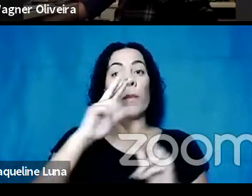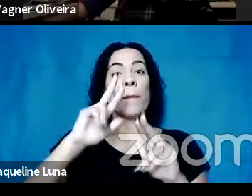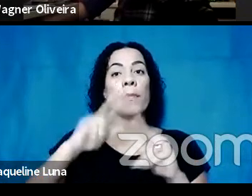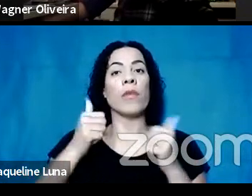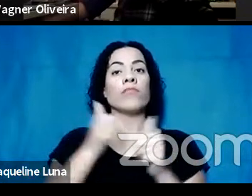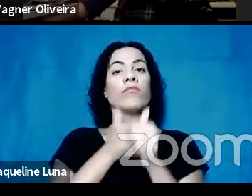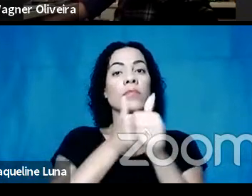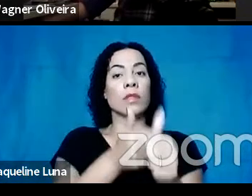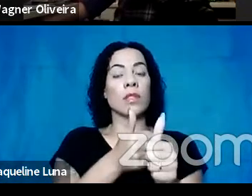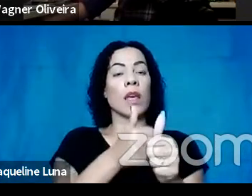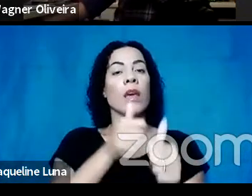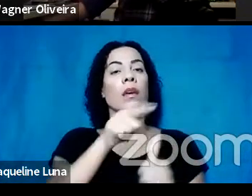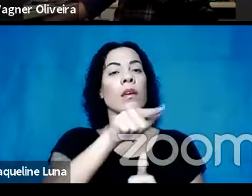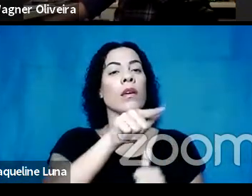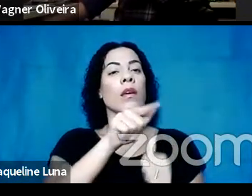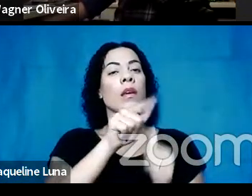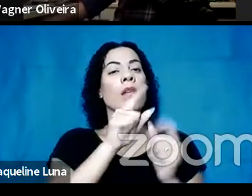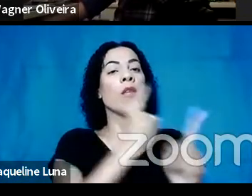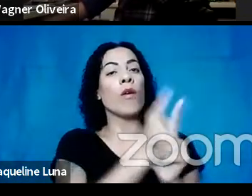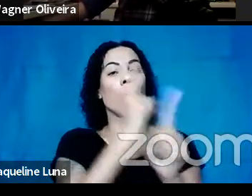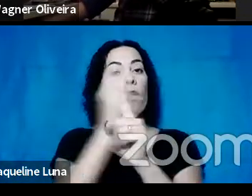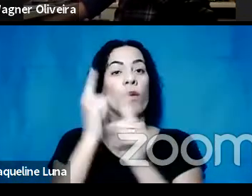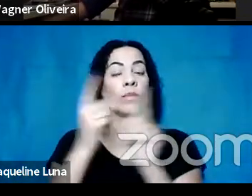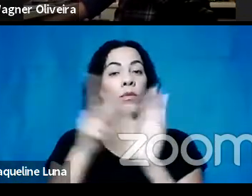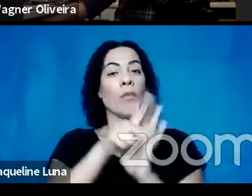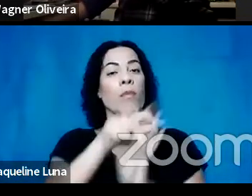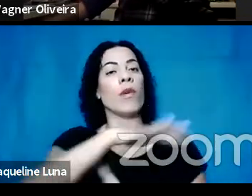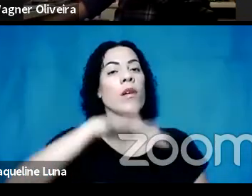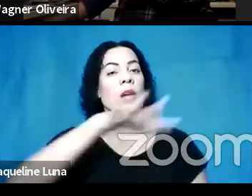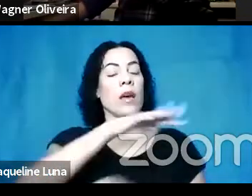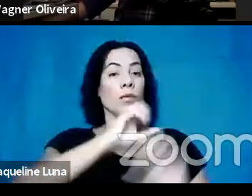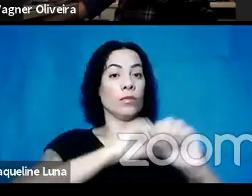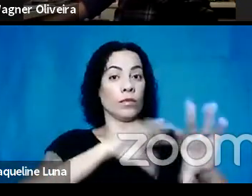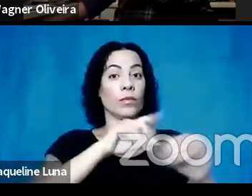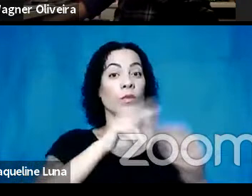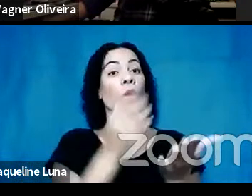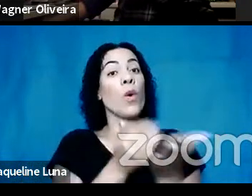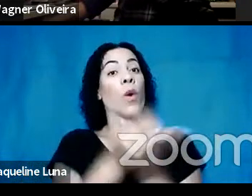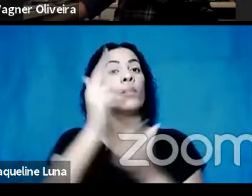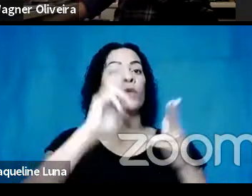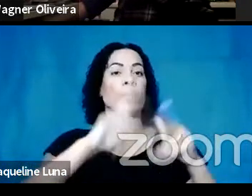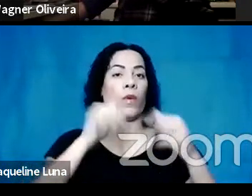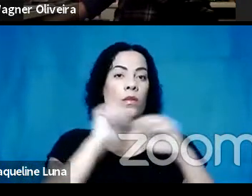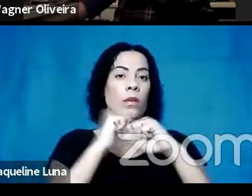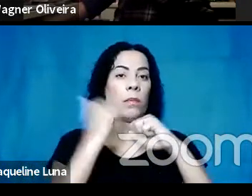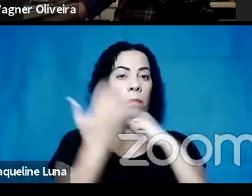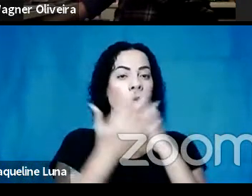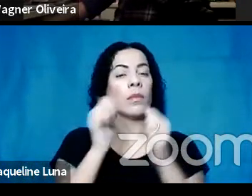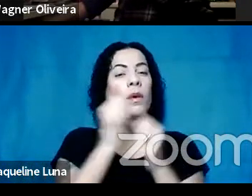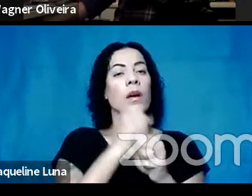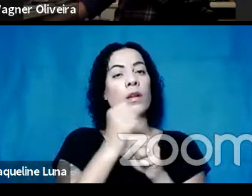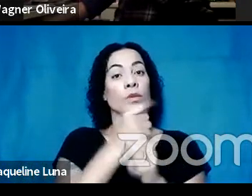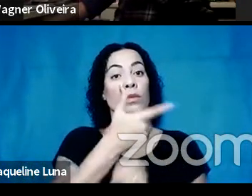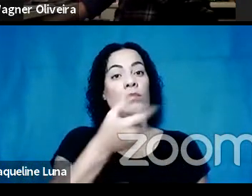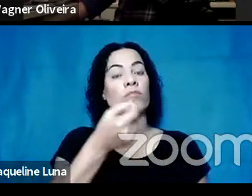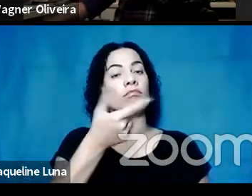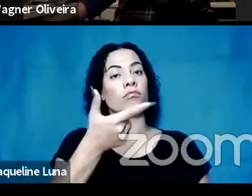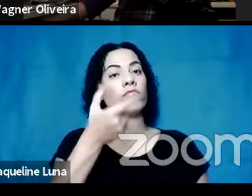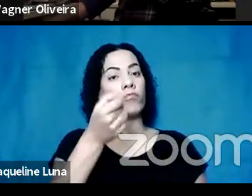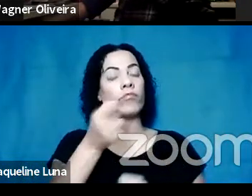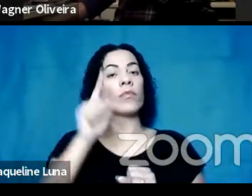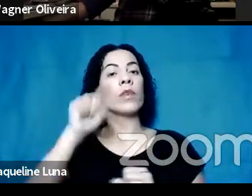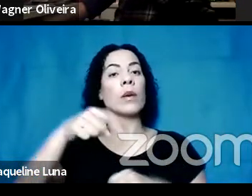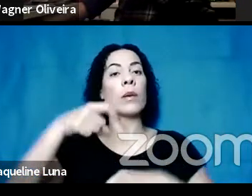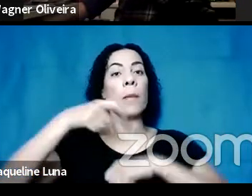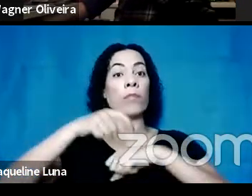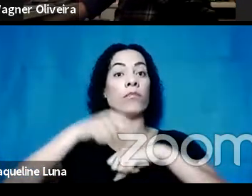encontros virtuais da educação, né, que tiveram início no cenário da pandemia, em 2020, e se configuraram como